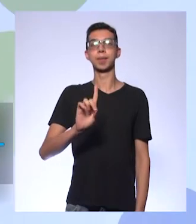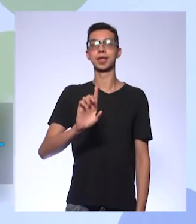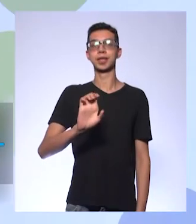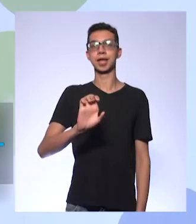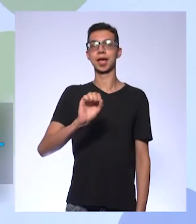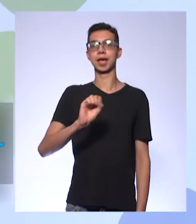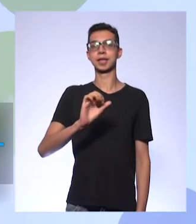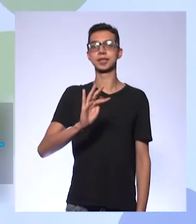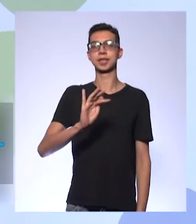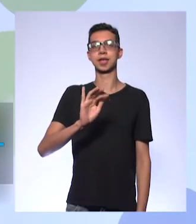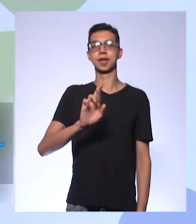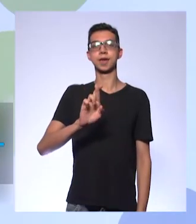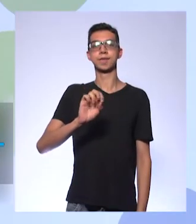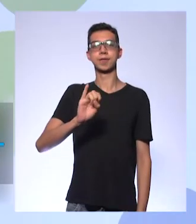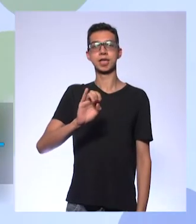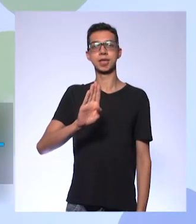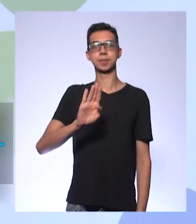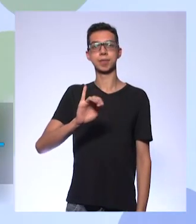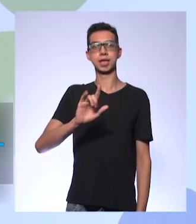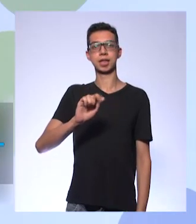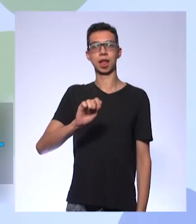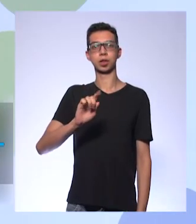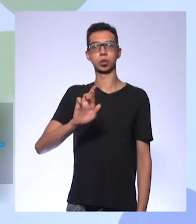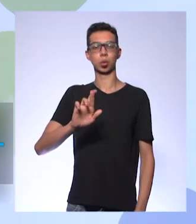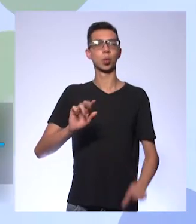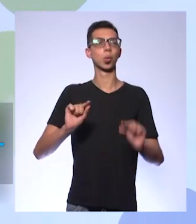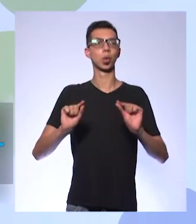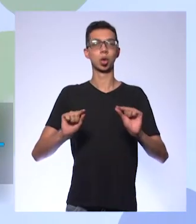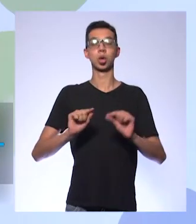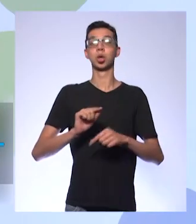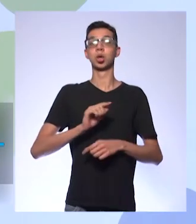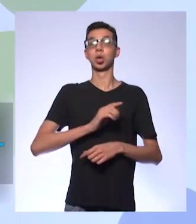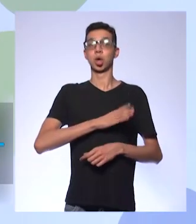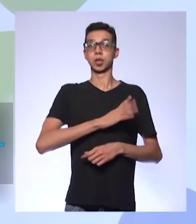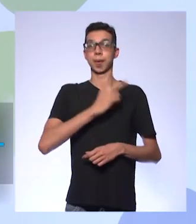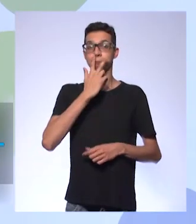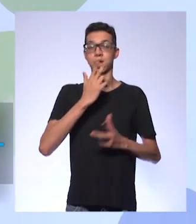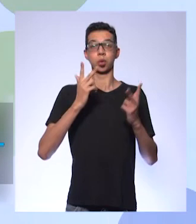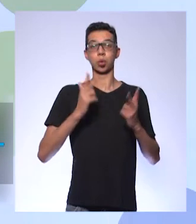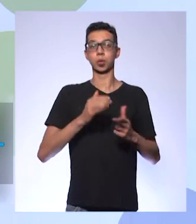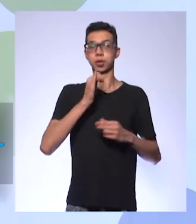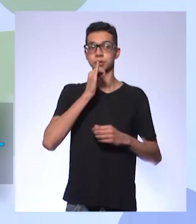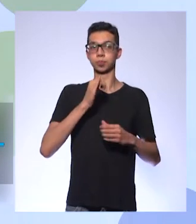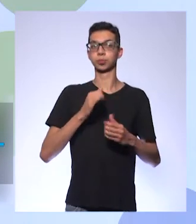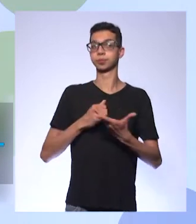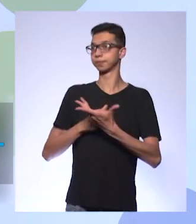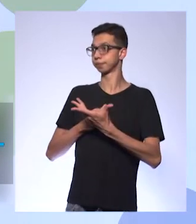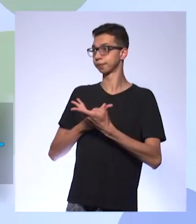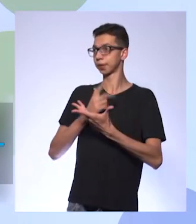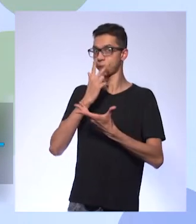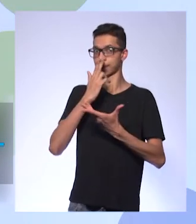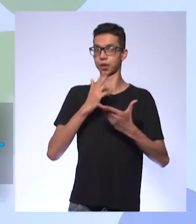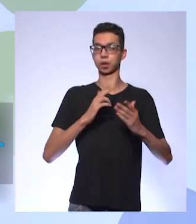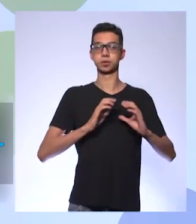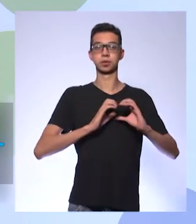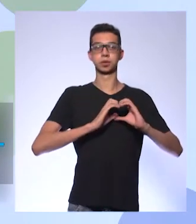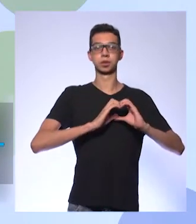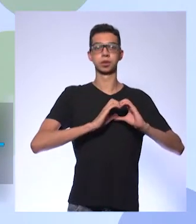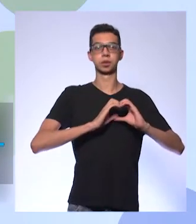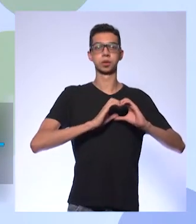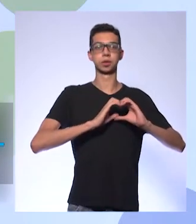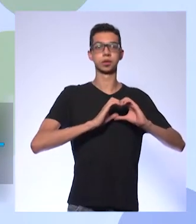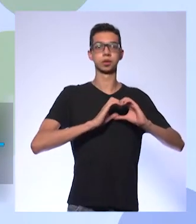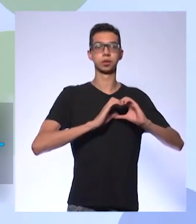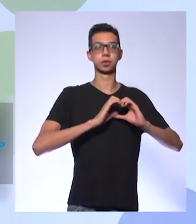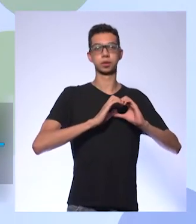um equipamento que vai fazer com que resete seu coração. Né? Então, ele está lá vibrando, né? Ali